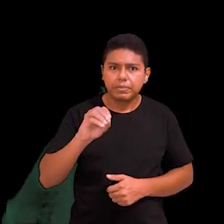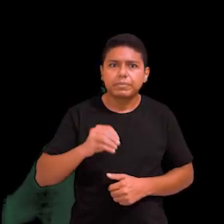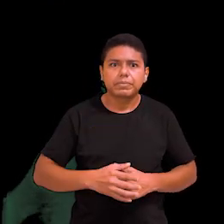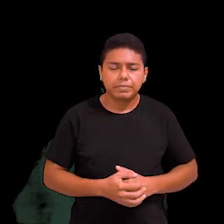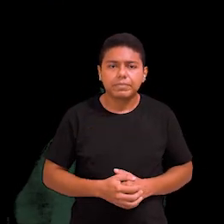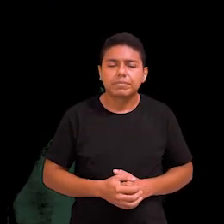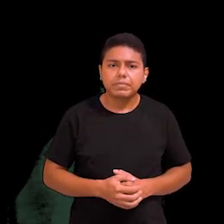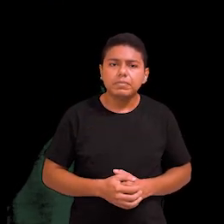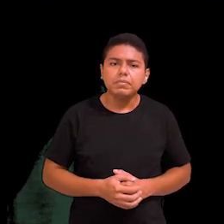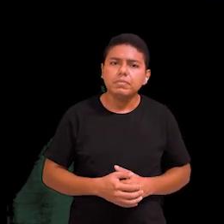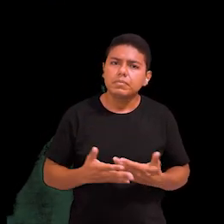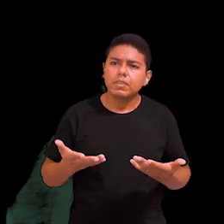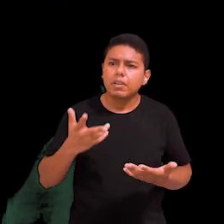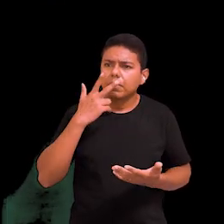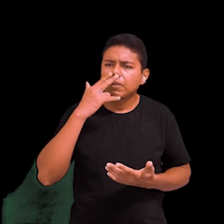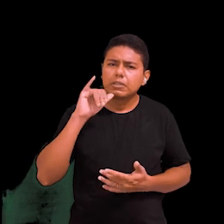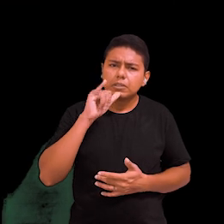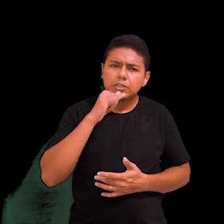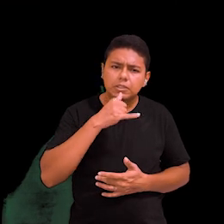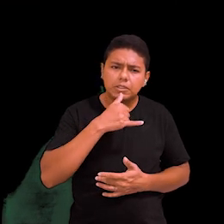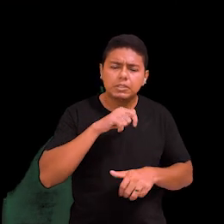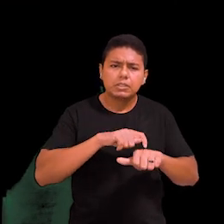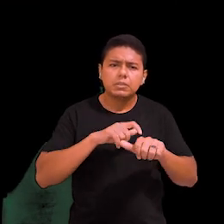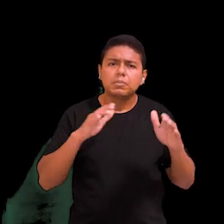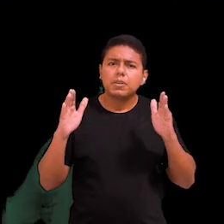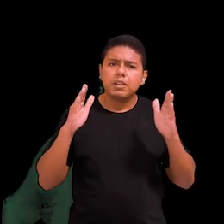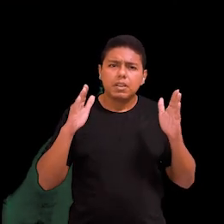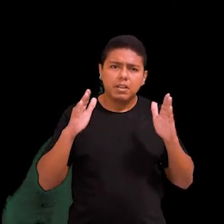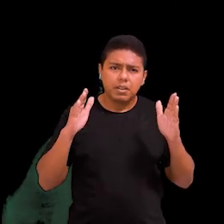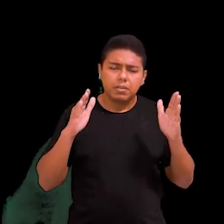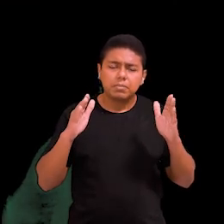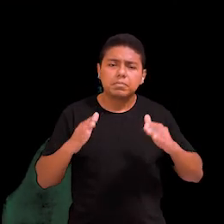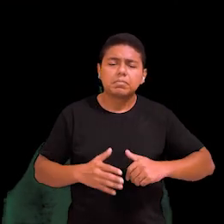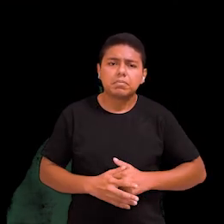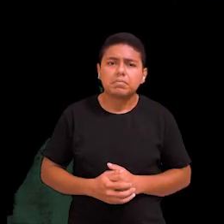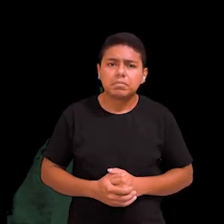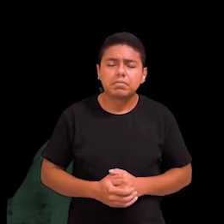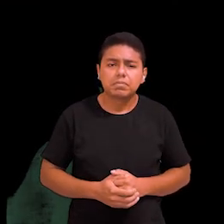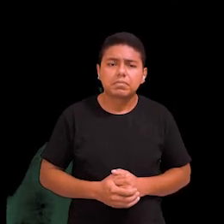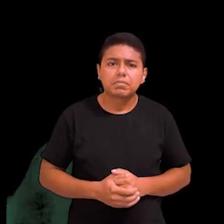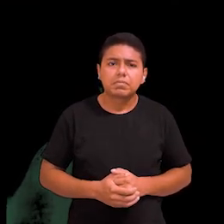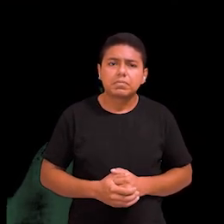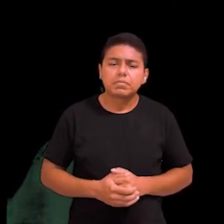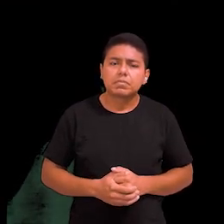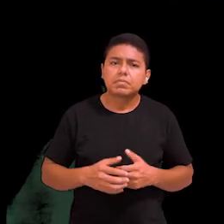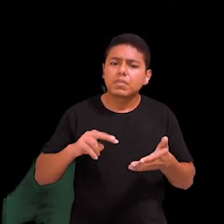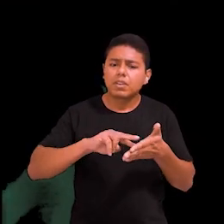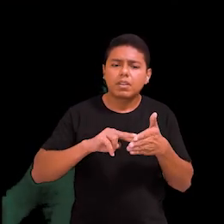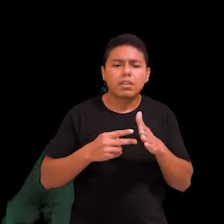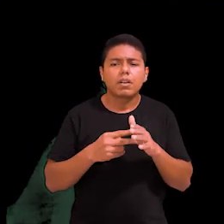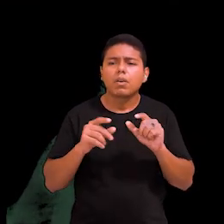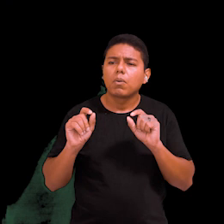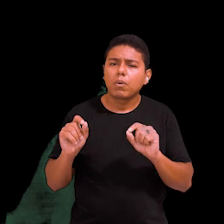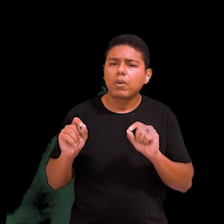puerpério. A primeira delas é o baby blues, ou tristeza puerperal, ou até blues